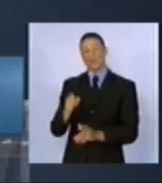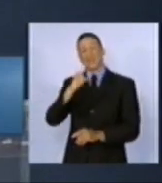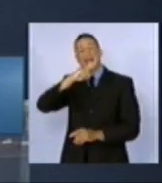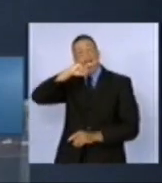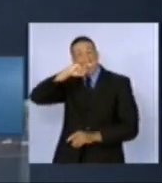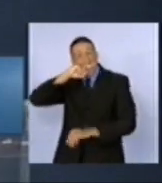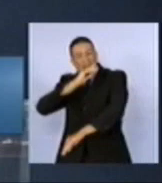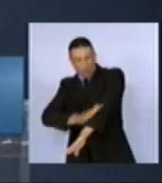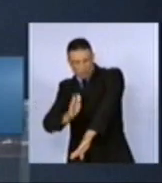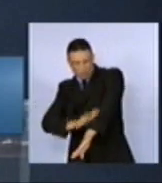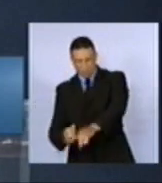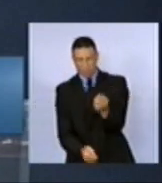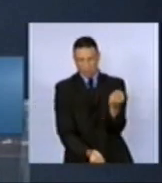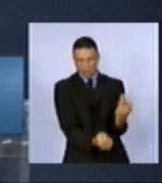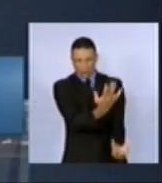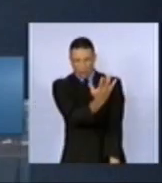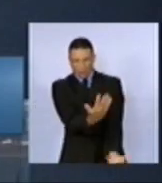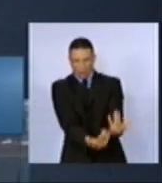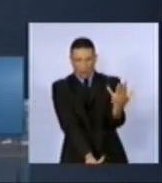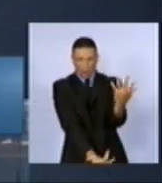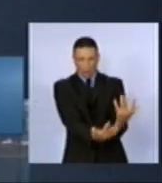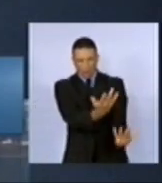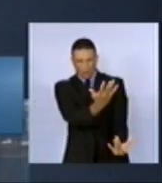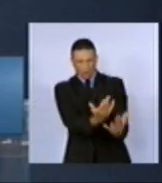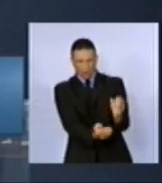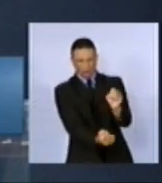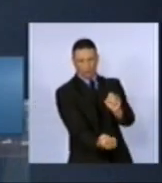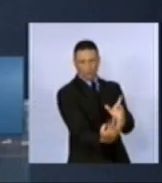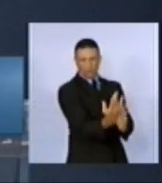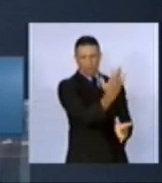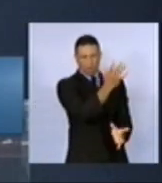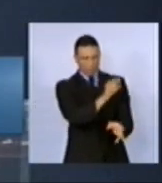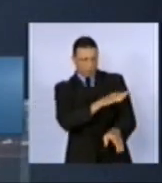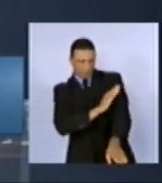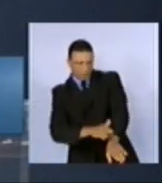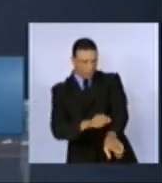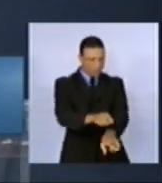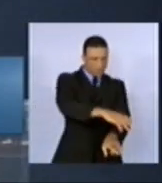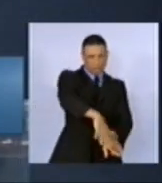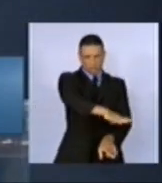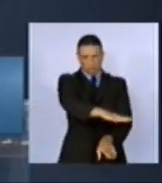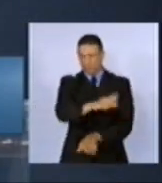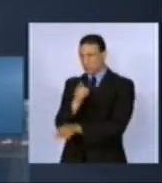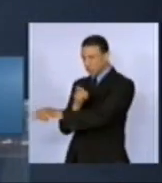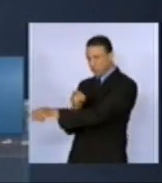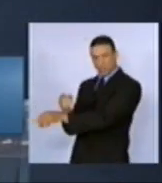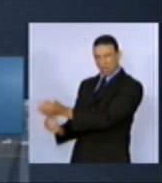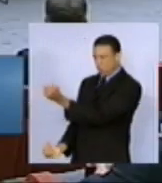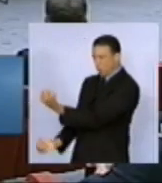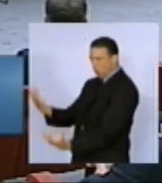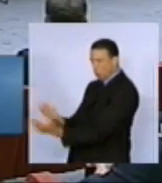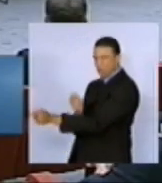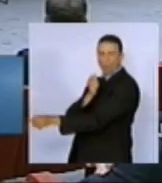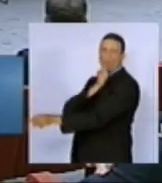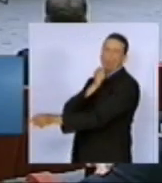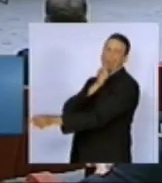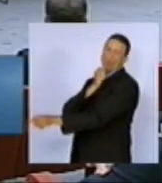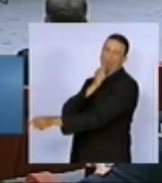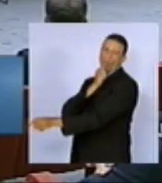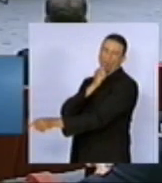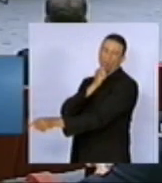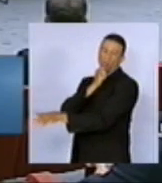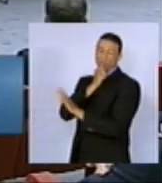mudança isso é muito importante a mudança de Coita de cana queimada para Coita de cana sem queima não é só a